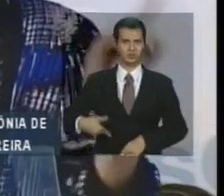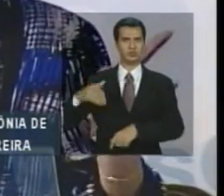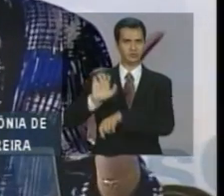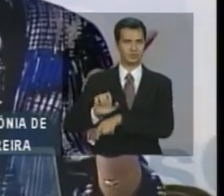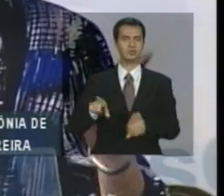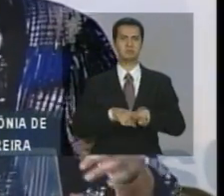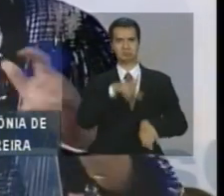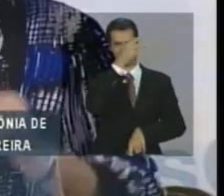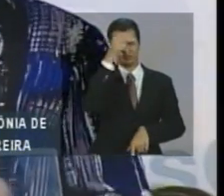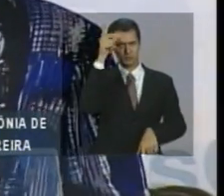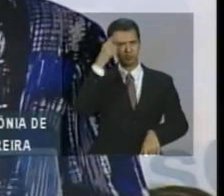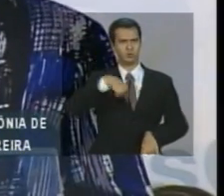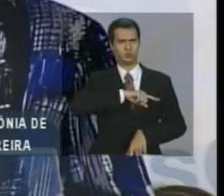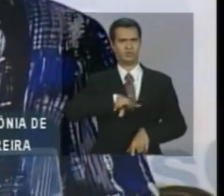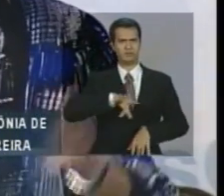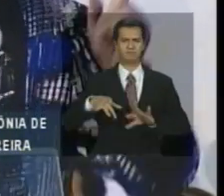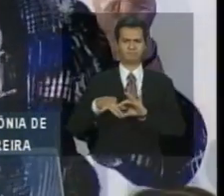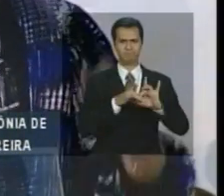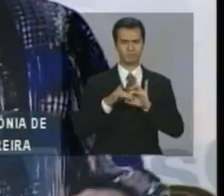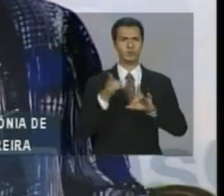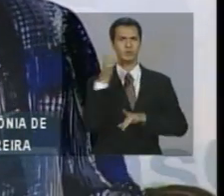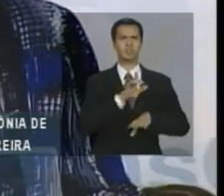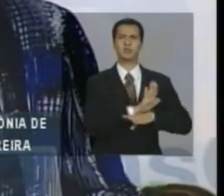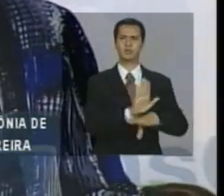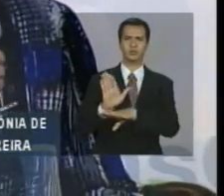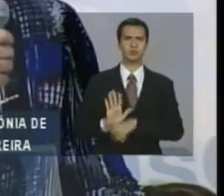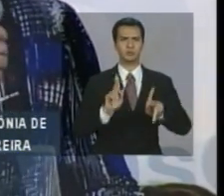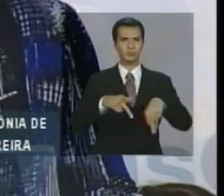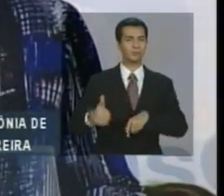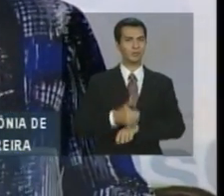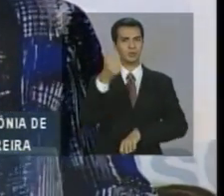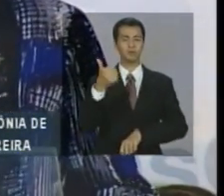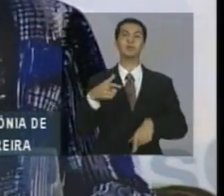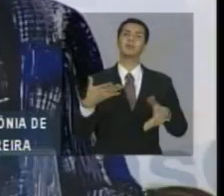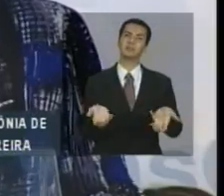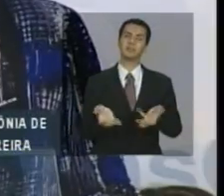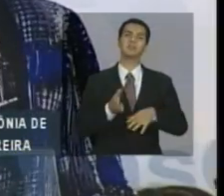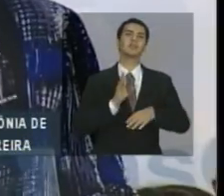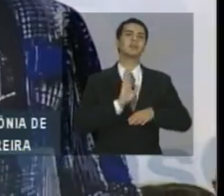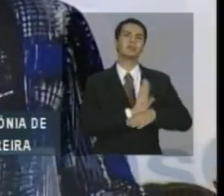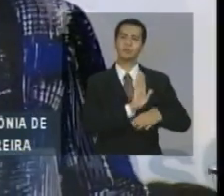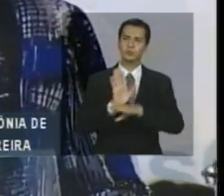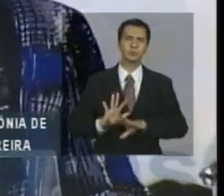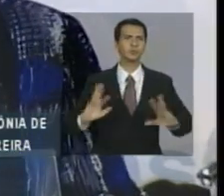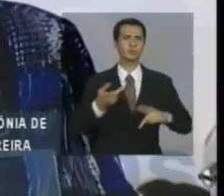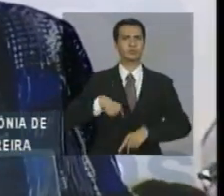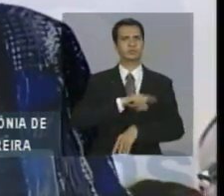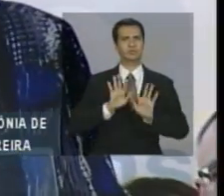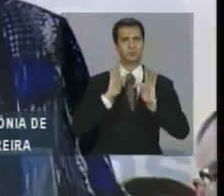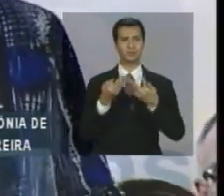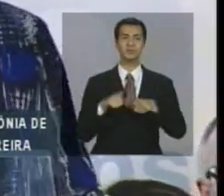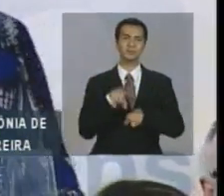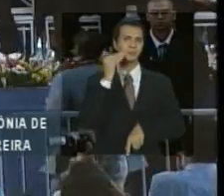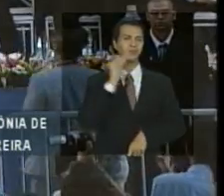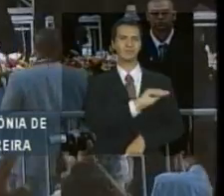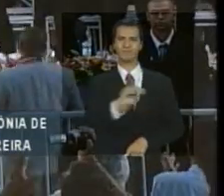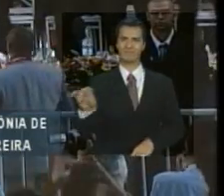principalmente, a nossos filhos e aos nossos netos, uma vida melhor. Um beijo no coração de todos